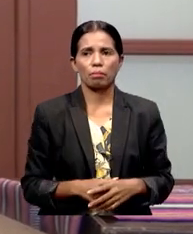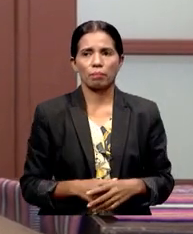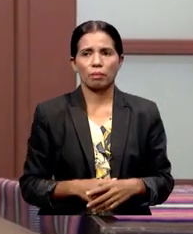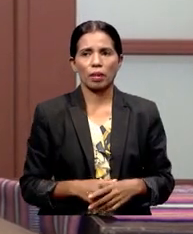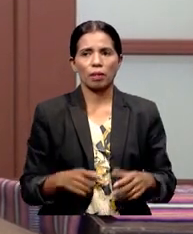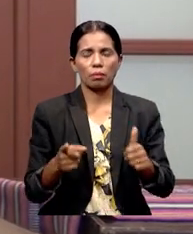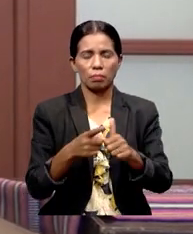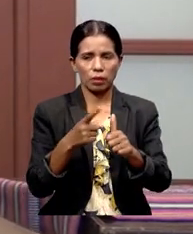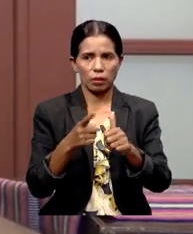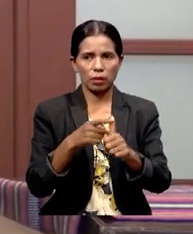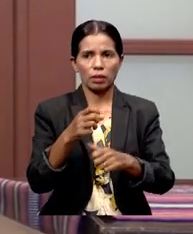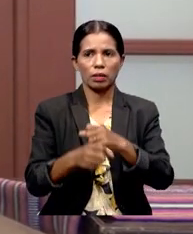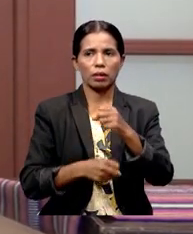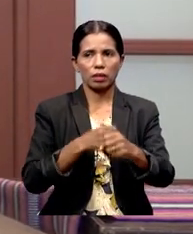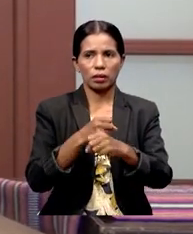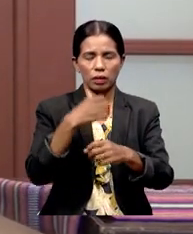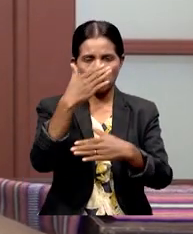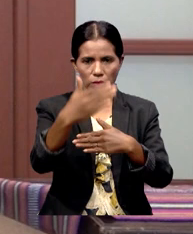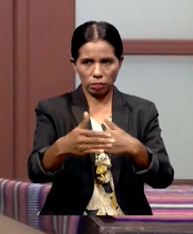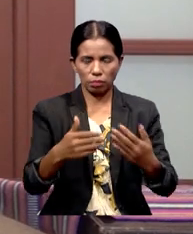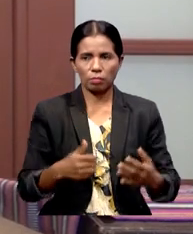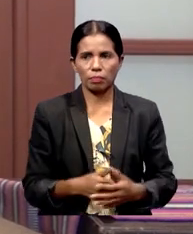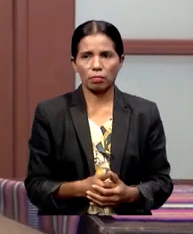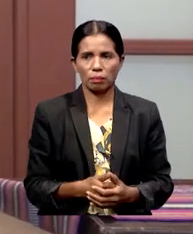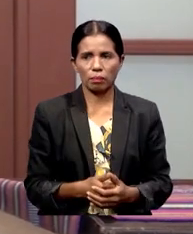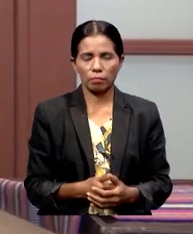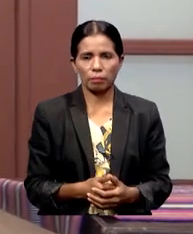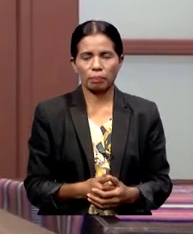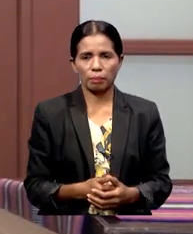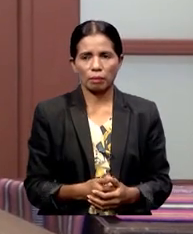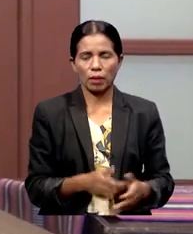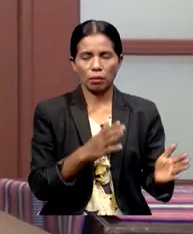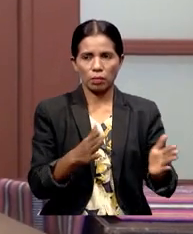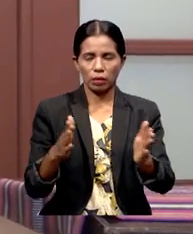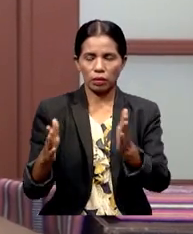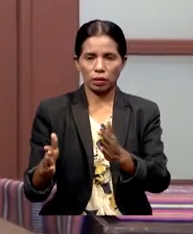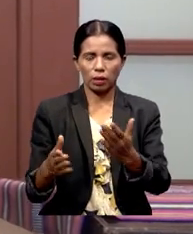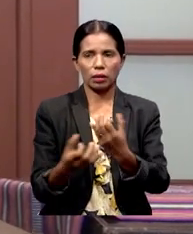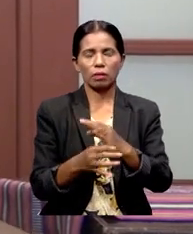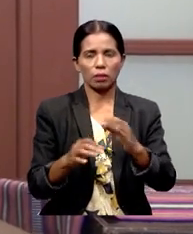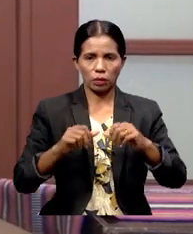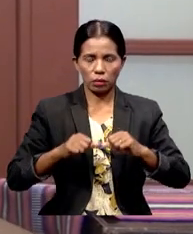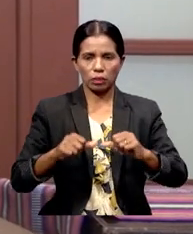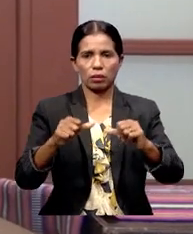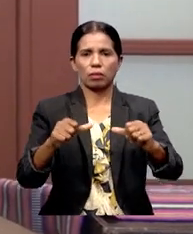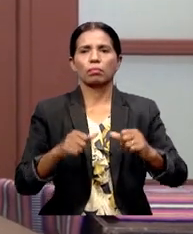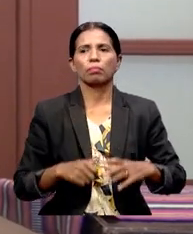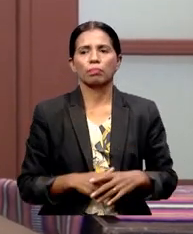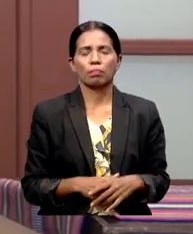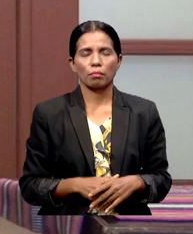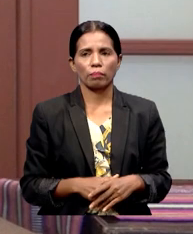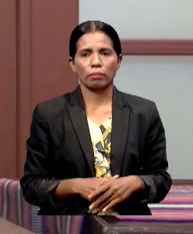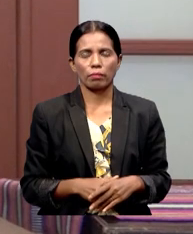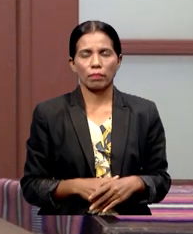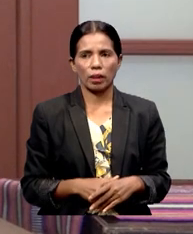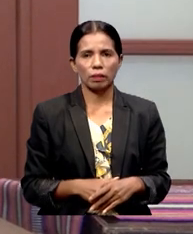início ou meados tinau ini né né vai vai ainda mas processo de desmantelamento mus lá ela e a